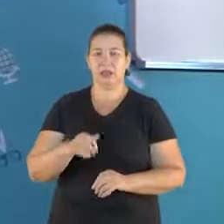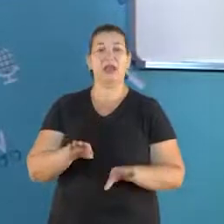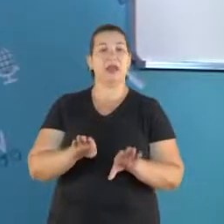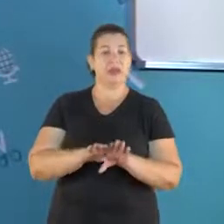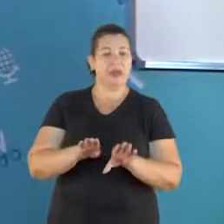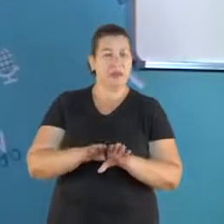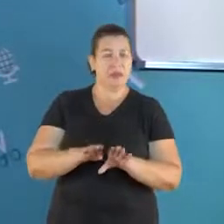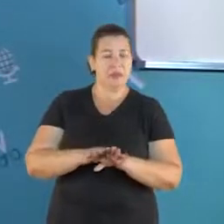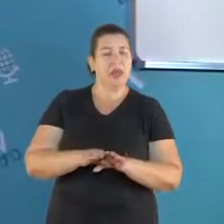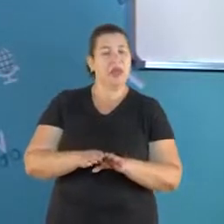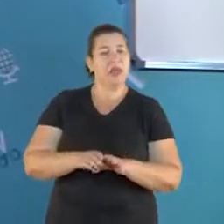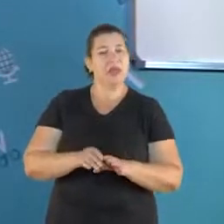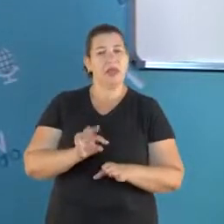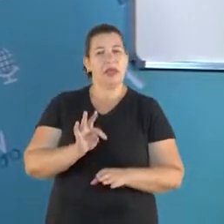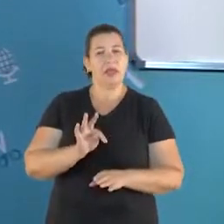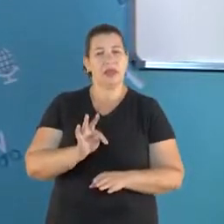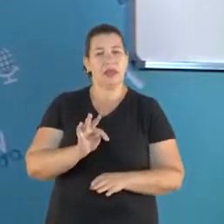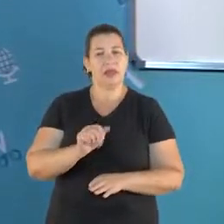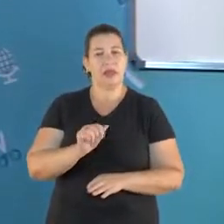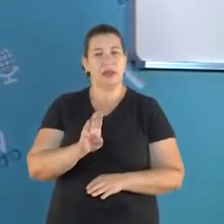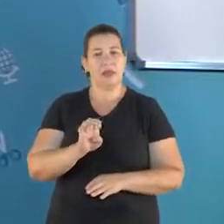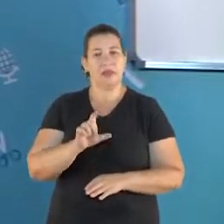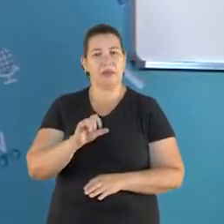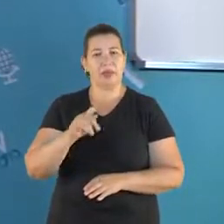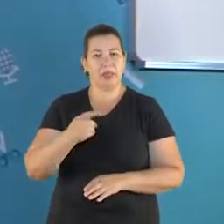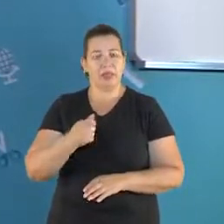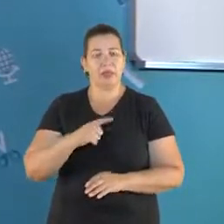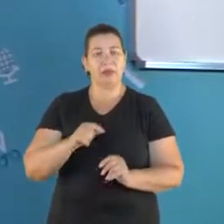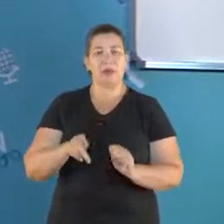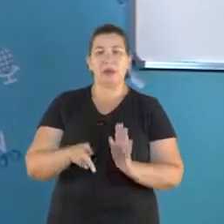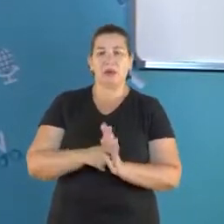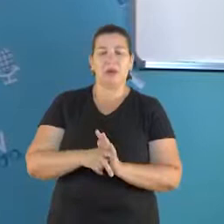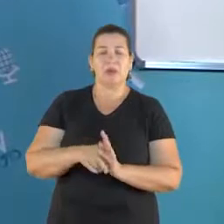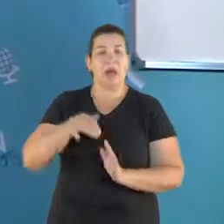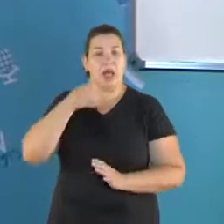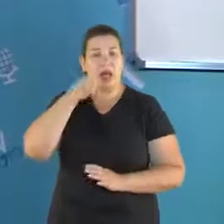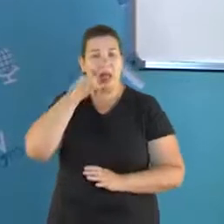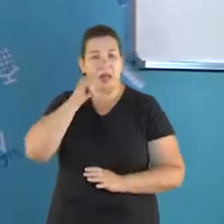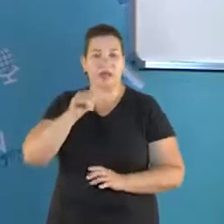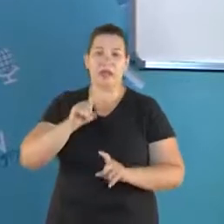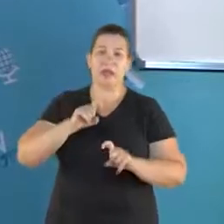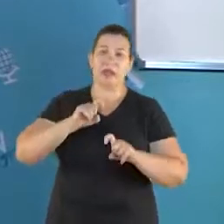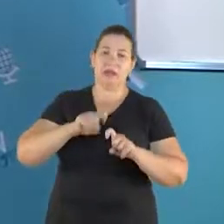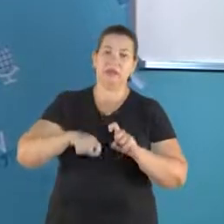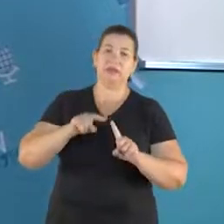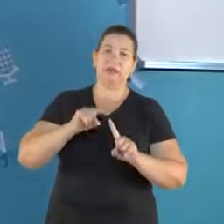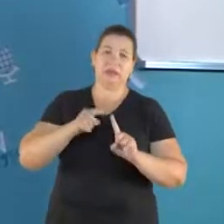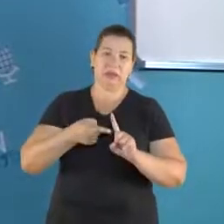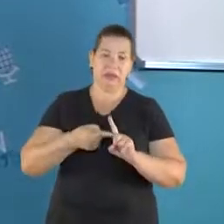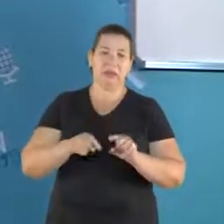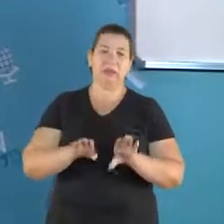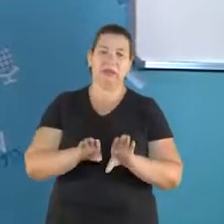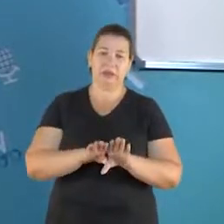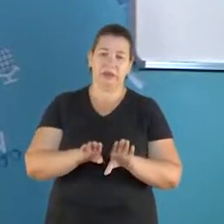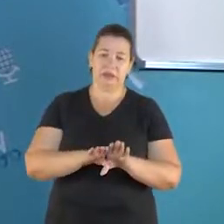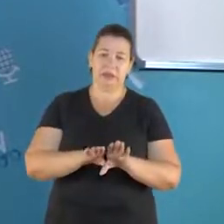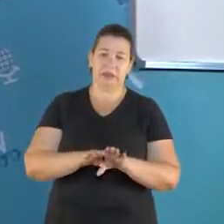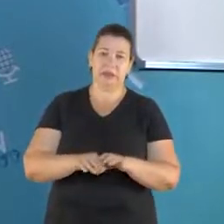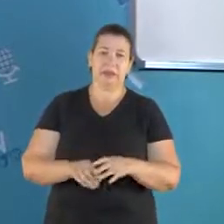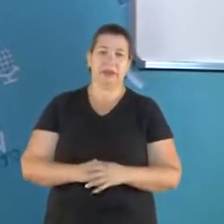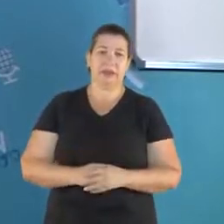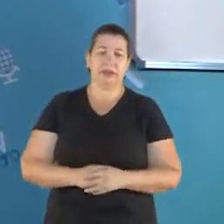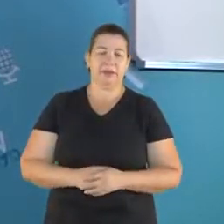contraceptivo que se usa, no caso, um calendário para marcar quais seriam os dias próprios para poder evitar uma